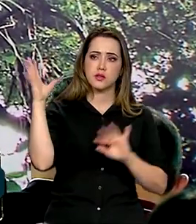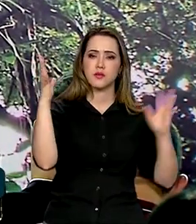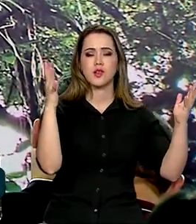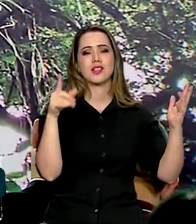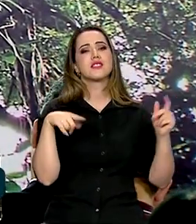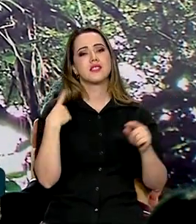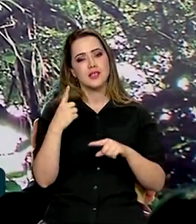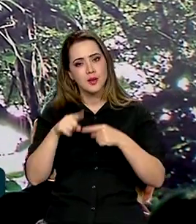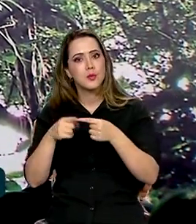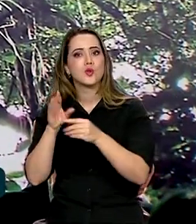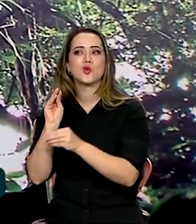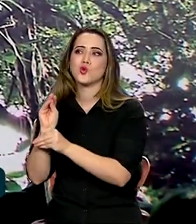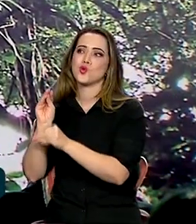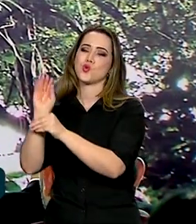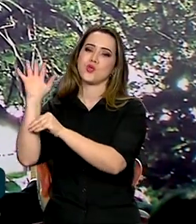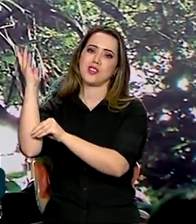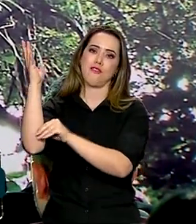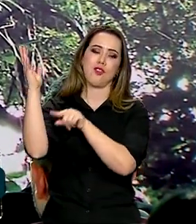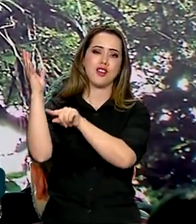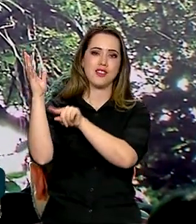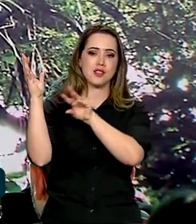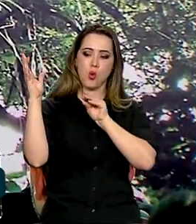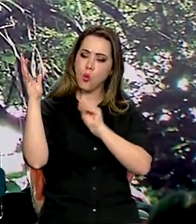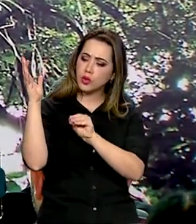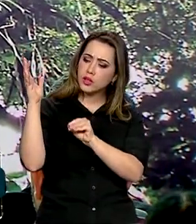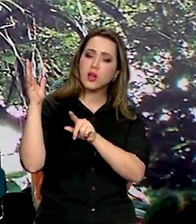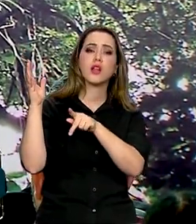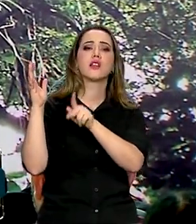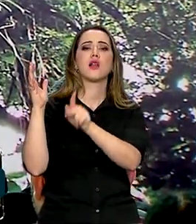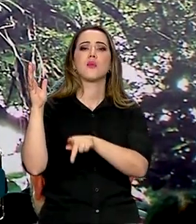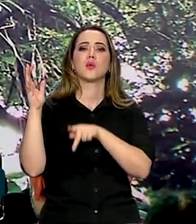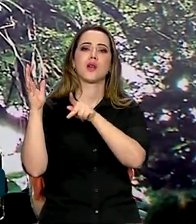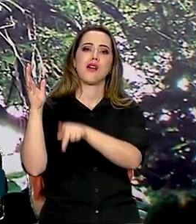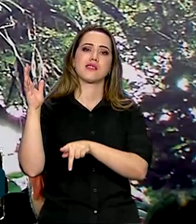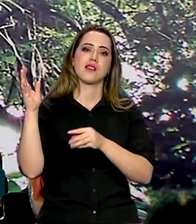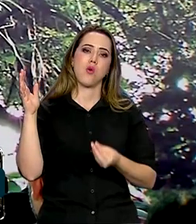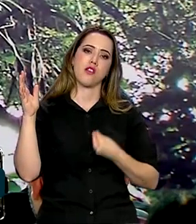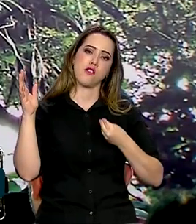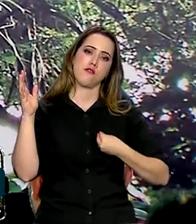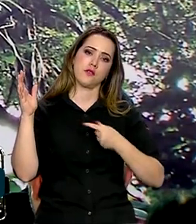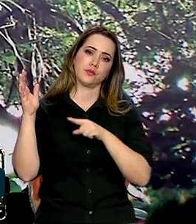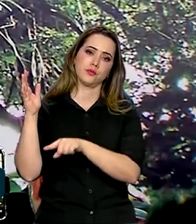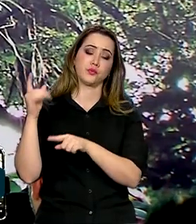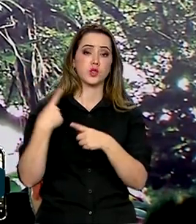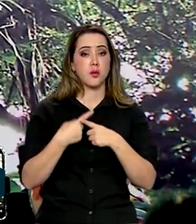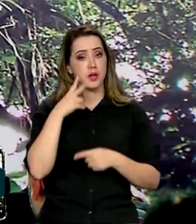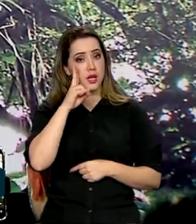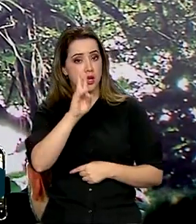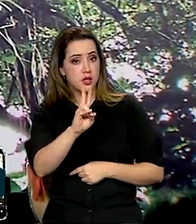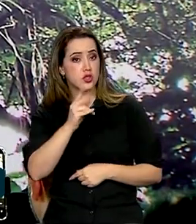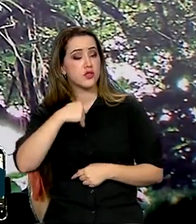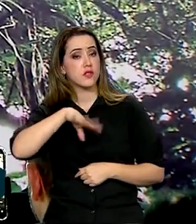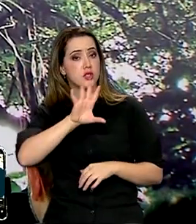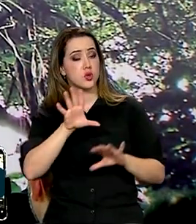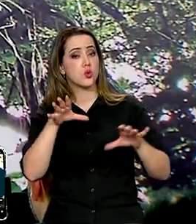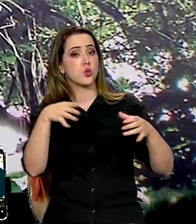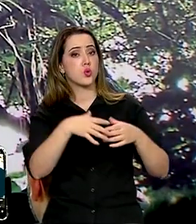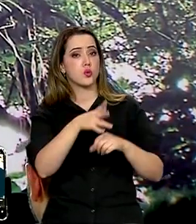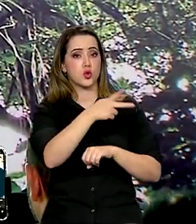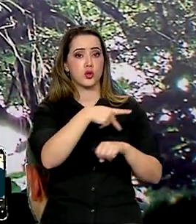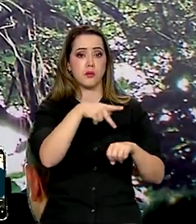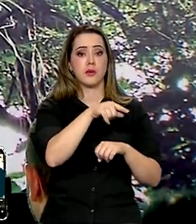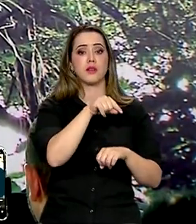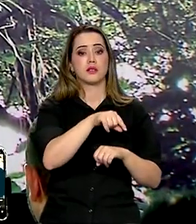da floresta. Porque o exemplo que nós temos no Brasil é que parte das terras mais preservadas desse país são as